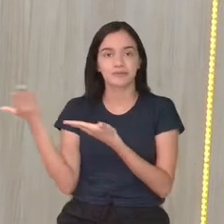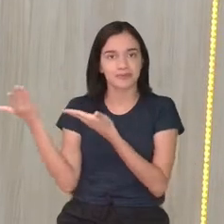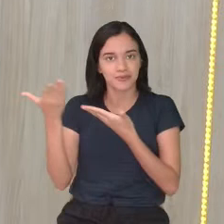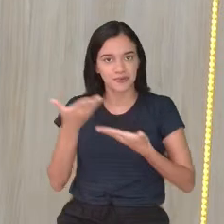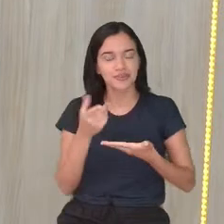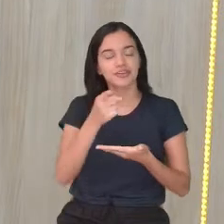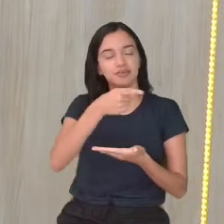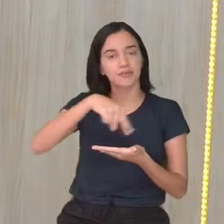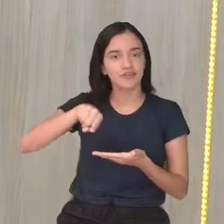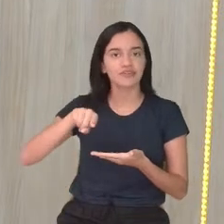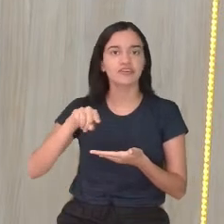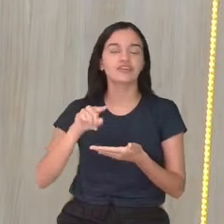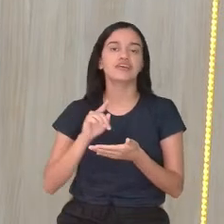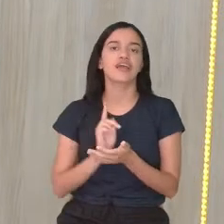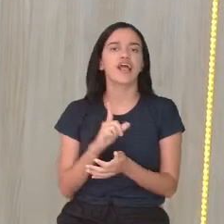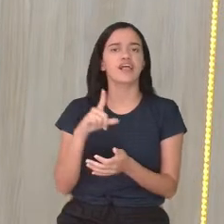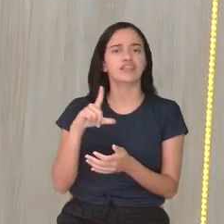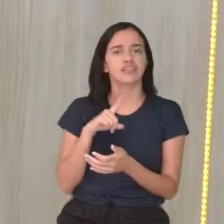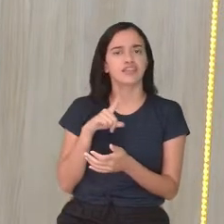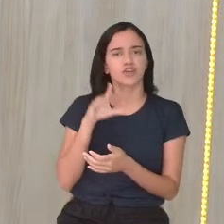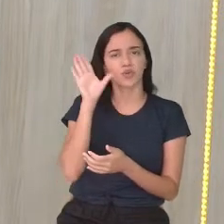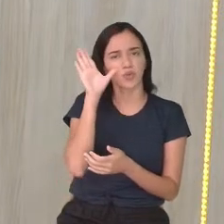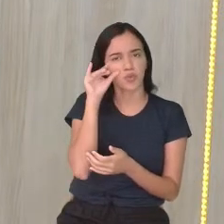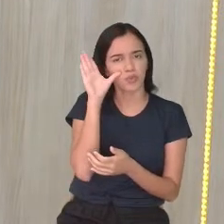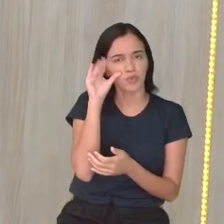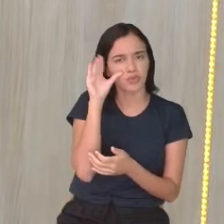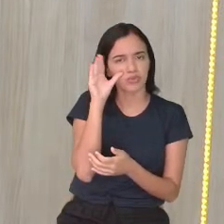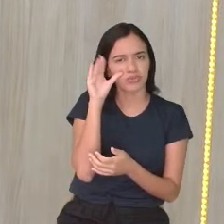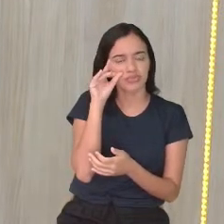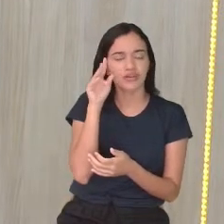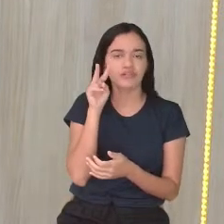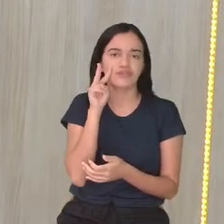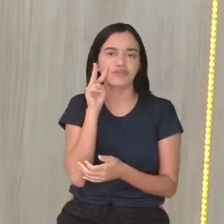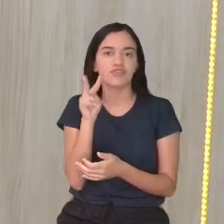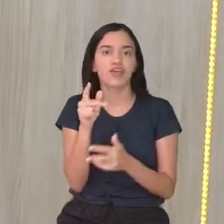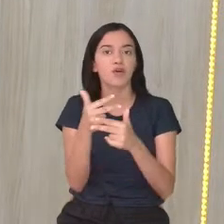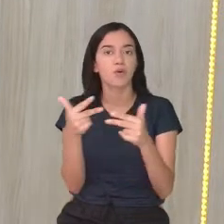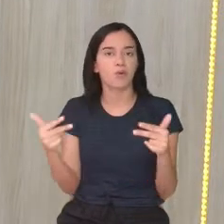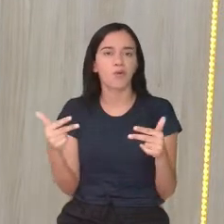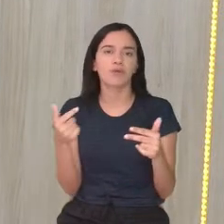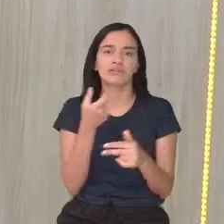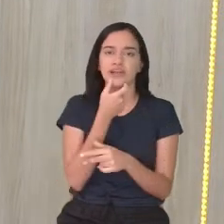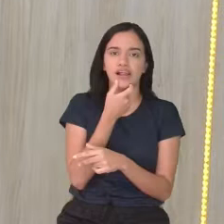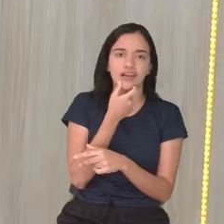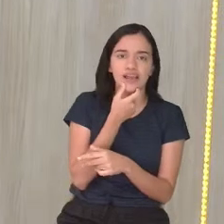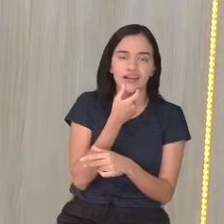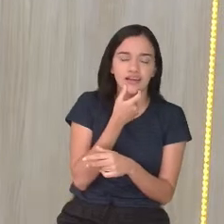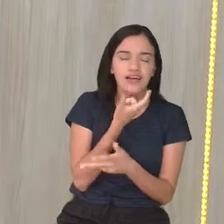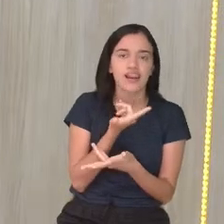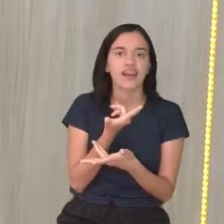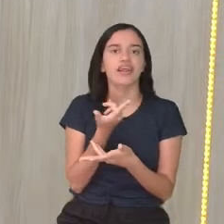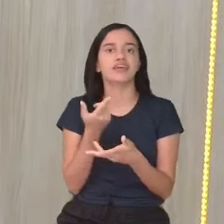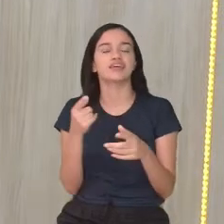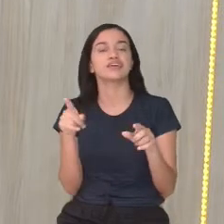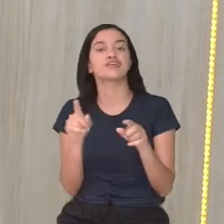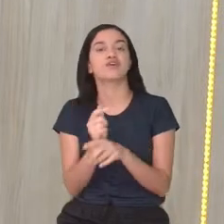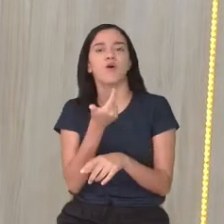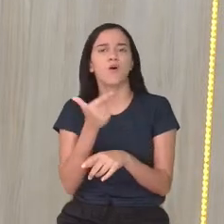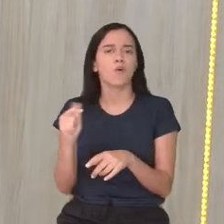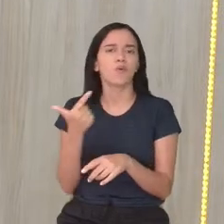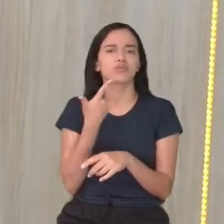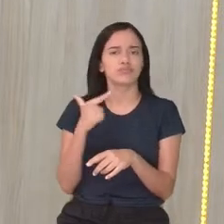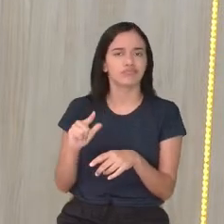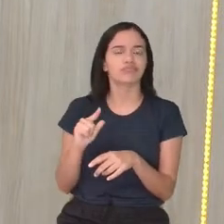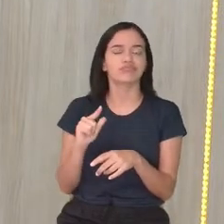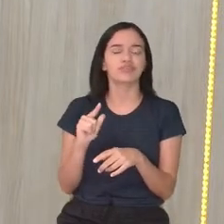vocês, do mesmo jeito que vocês têm curiosidade e vão lá ver coisas de inglês, espanhol, né, que é um outro idioma. Então